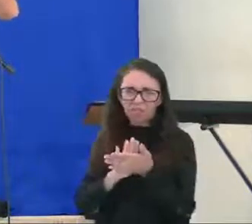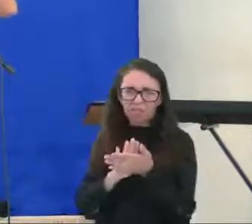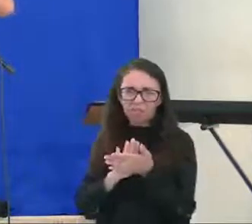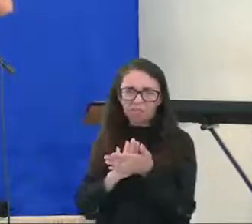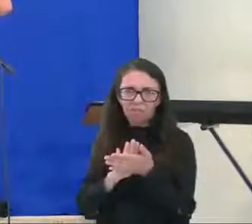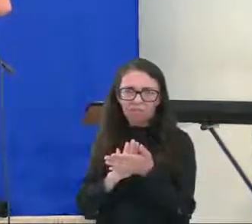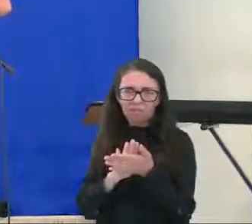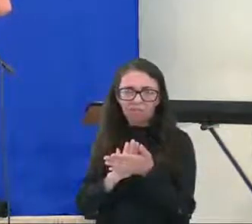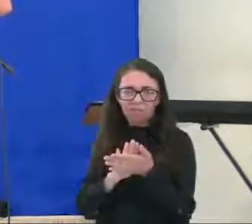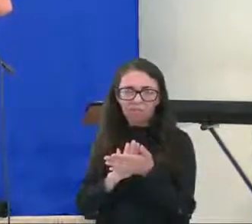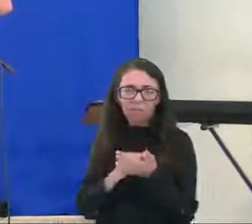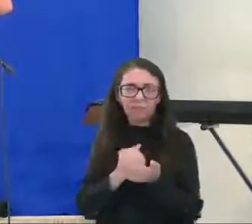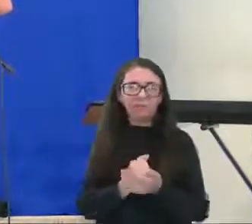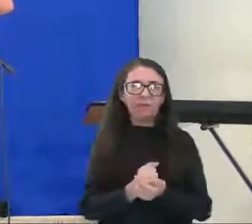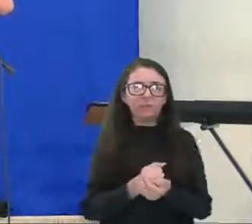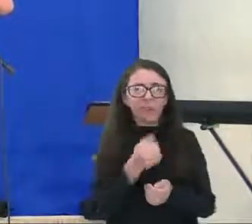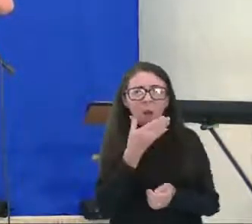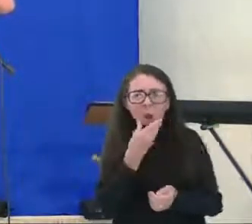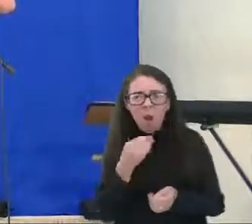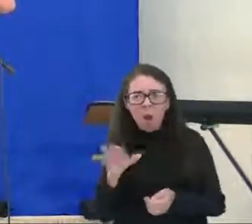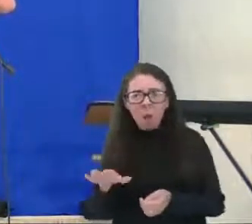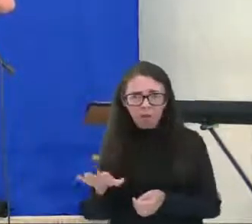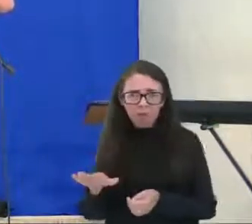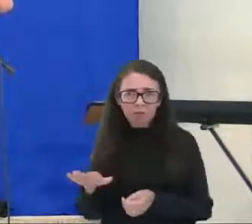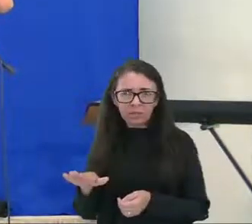tem. Não é assim.